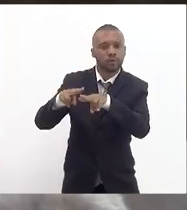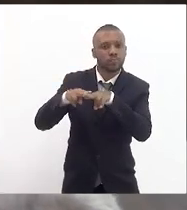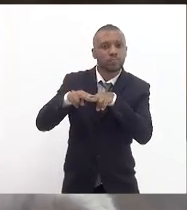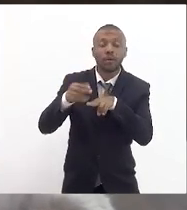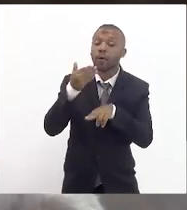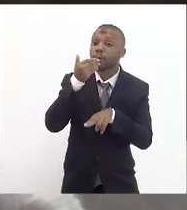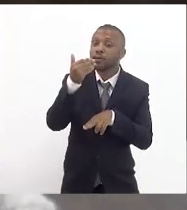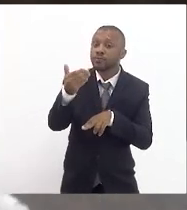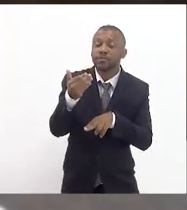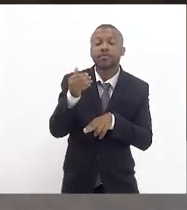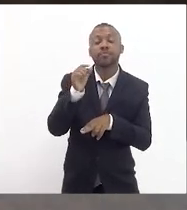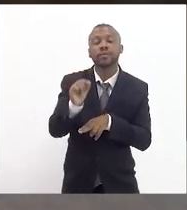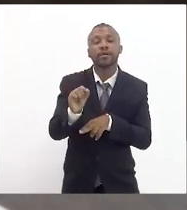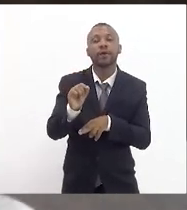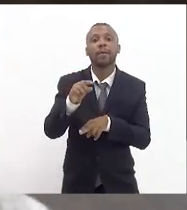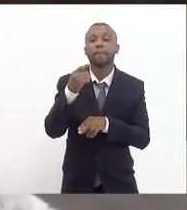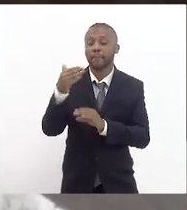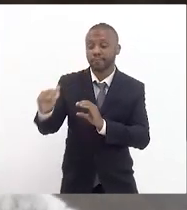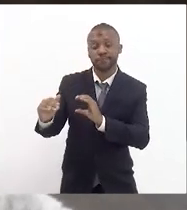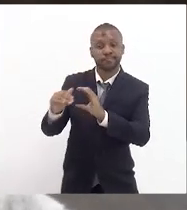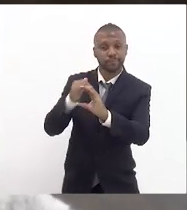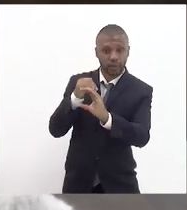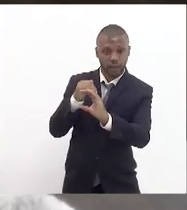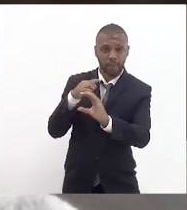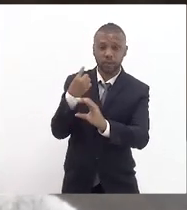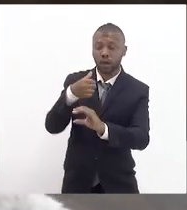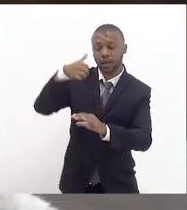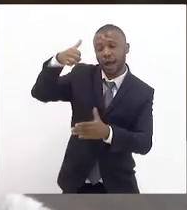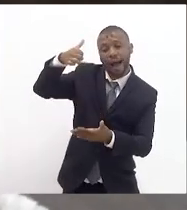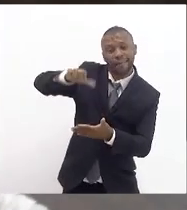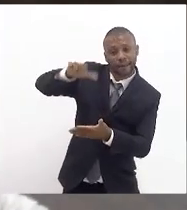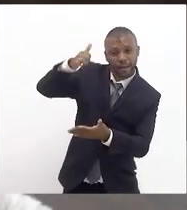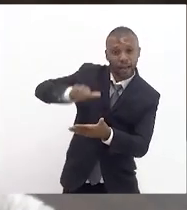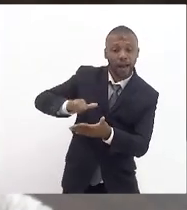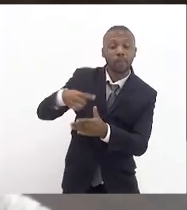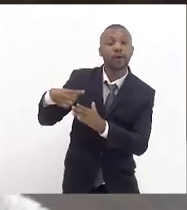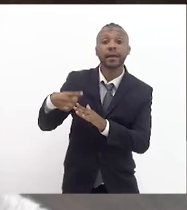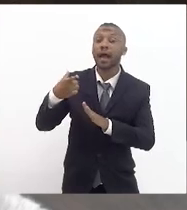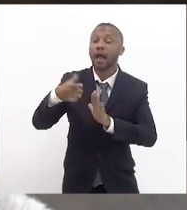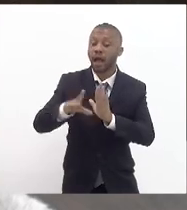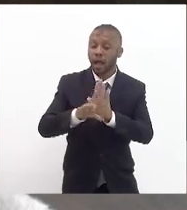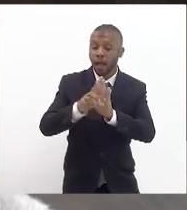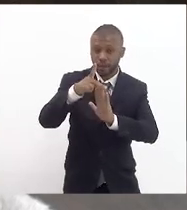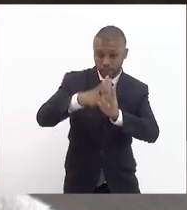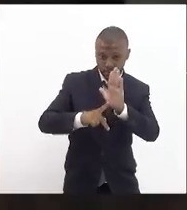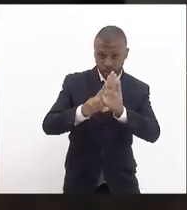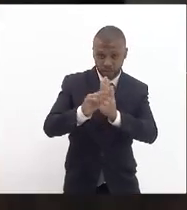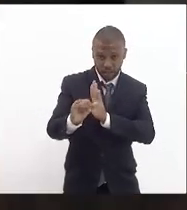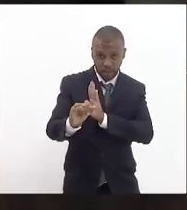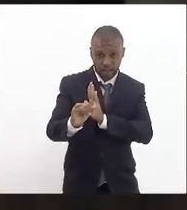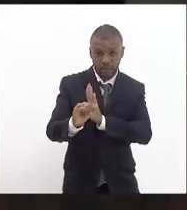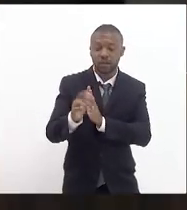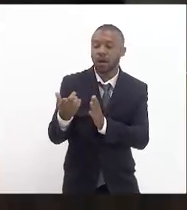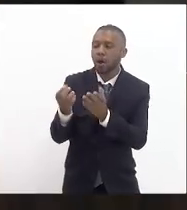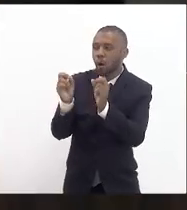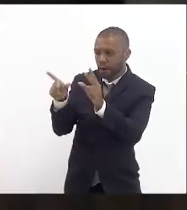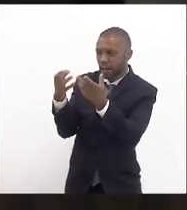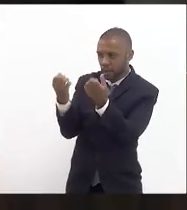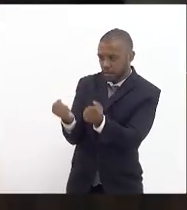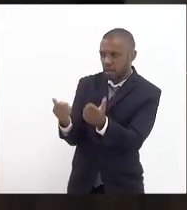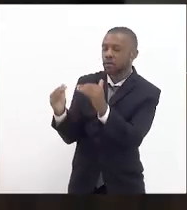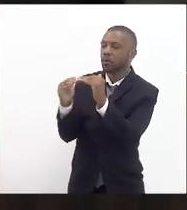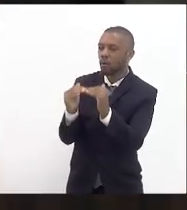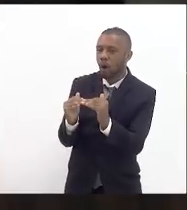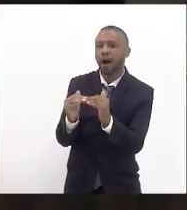para remeter a CCJ, porque pode haver prejudicabilidade à. A presidência defere o pedido de Vossa Excelência em relação